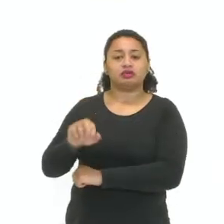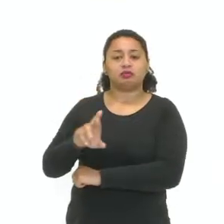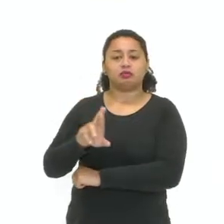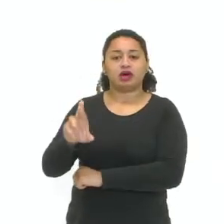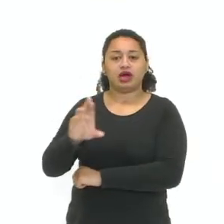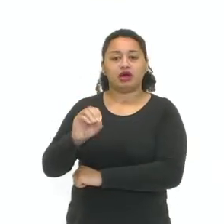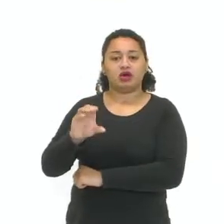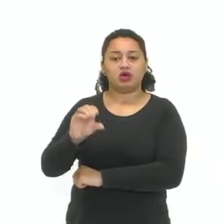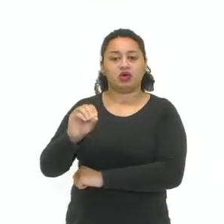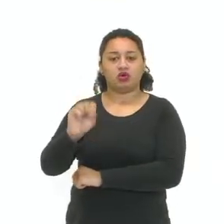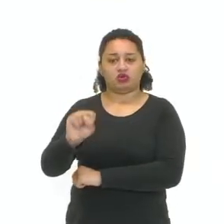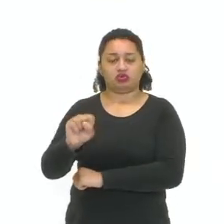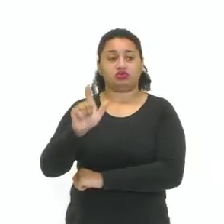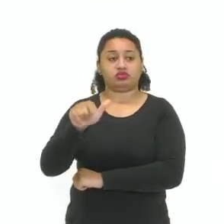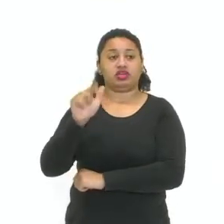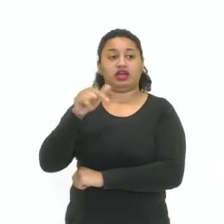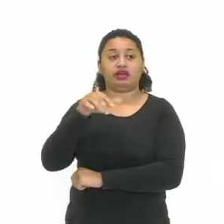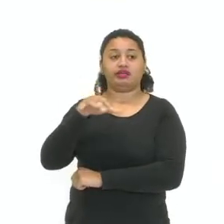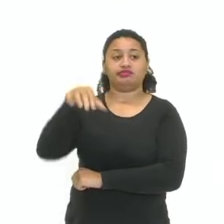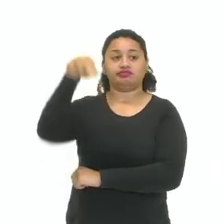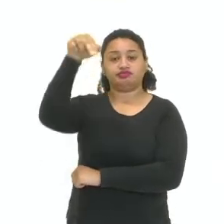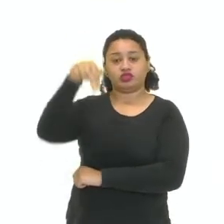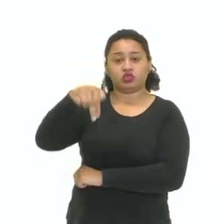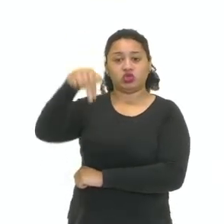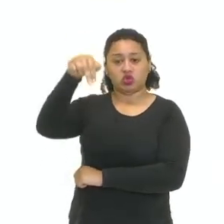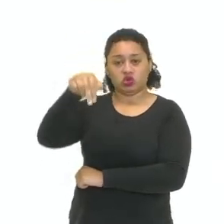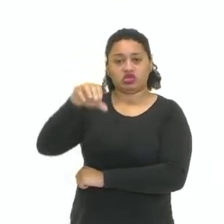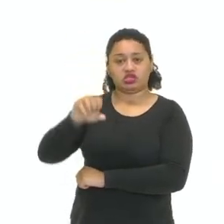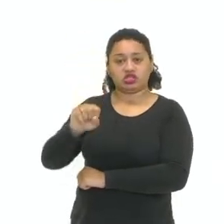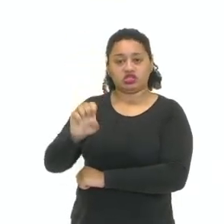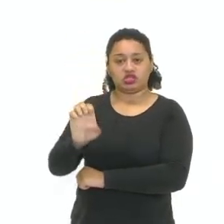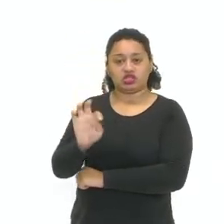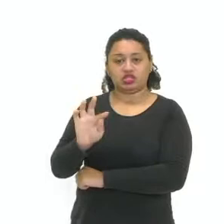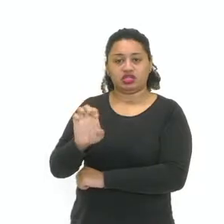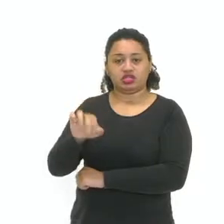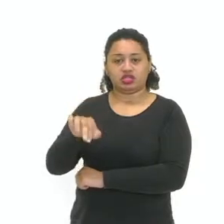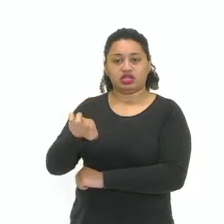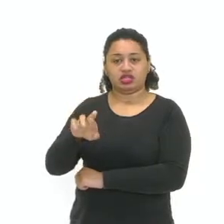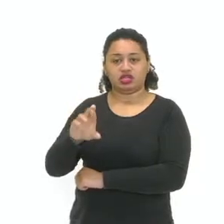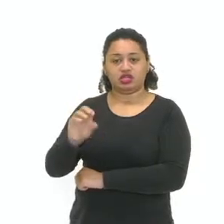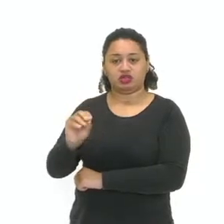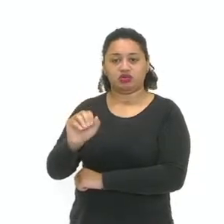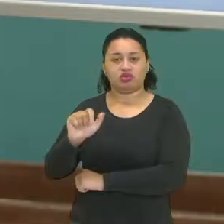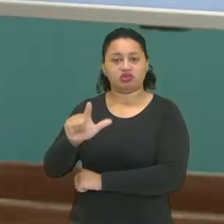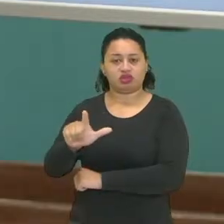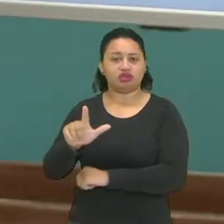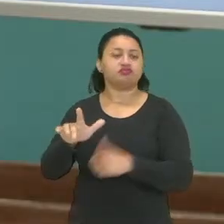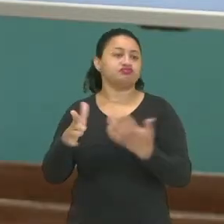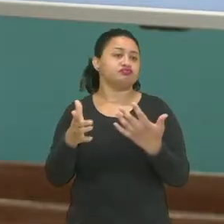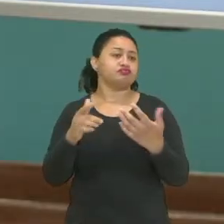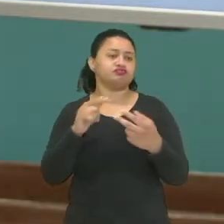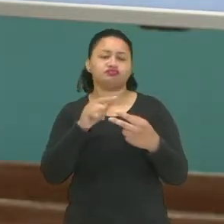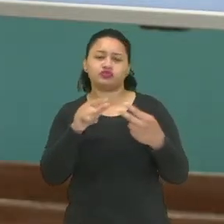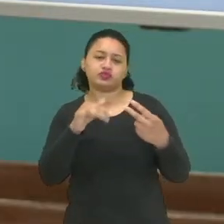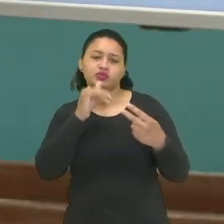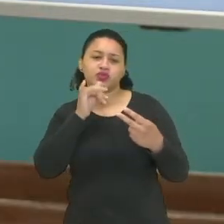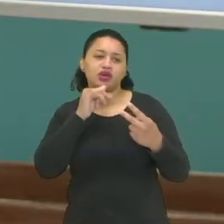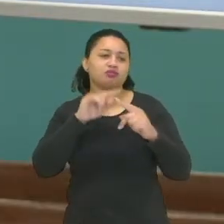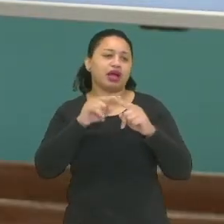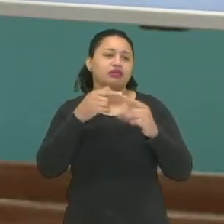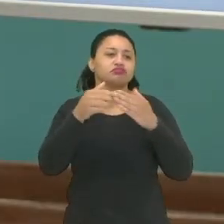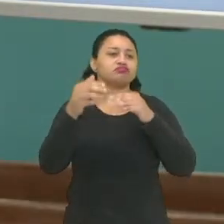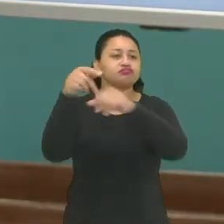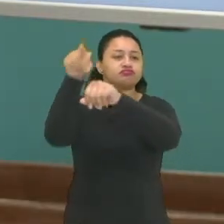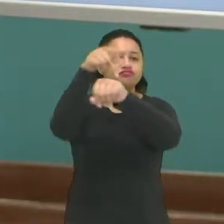na África Setentrional, ou seja, no norte da África. Muito bem, só para pegar dois exemplos, mas você poderia pegar qualquer país